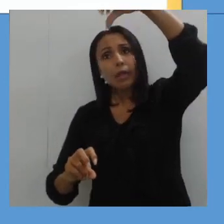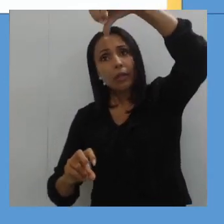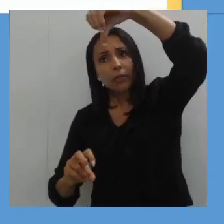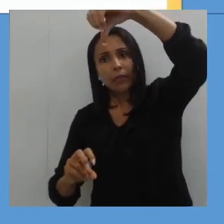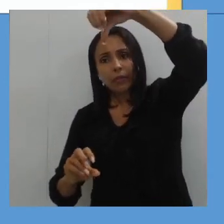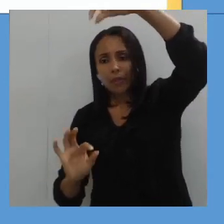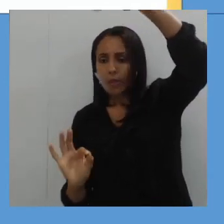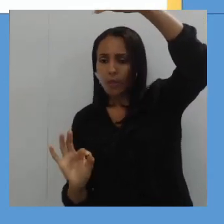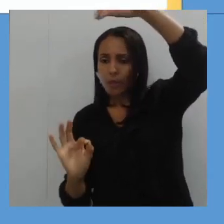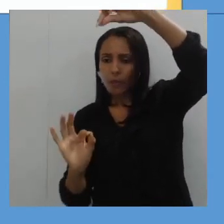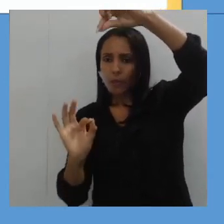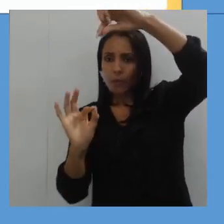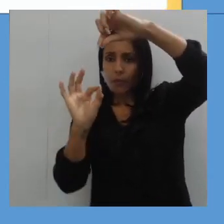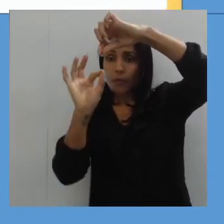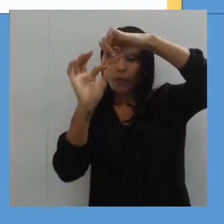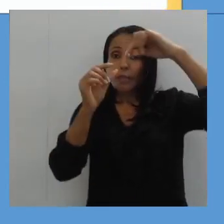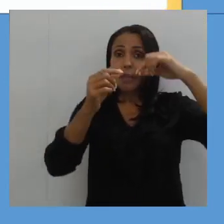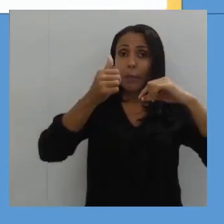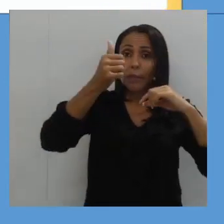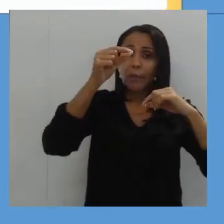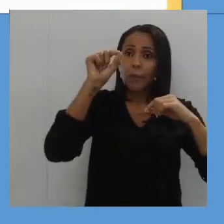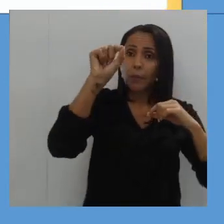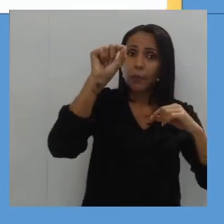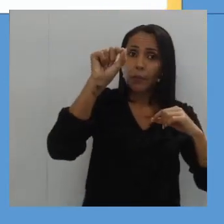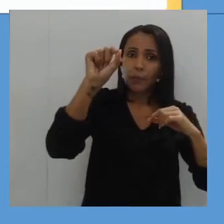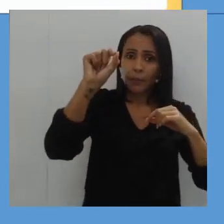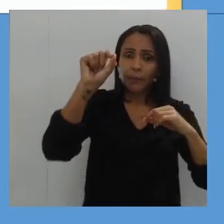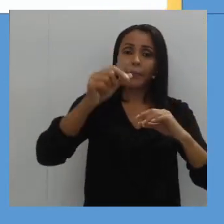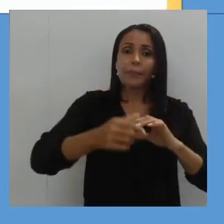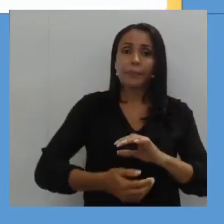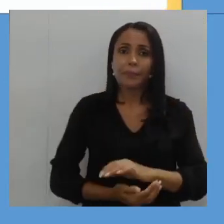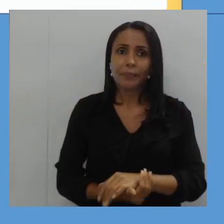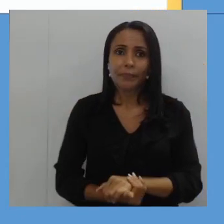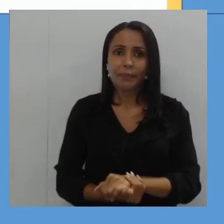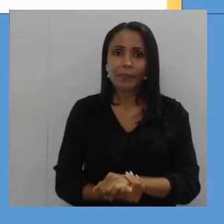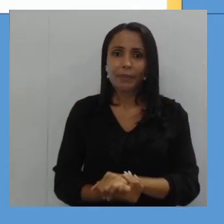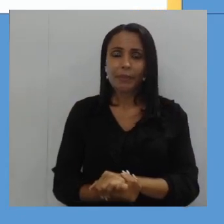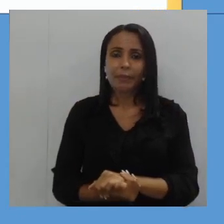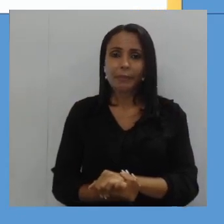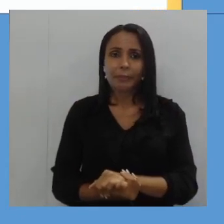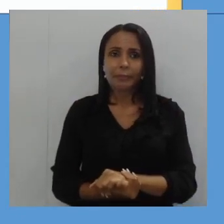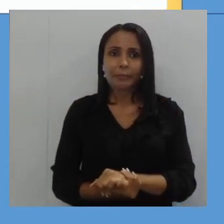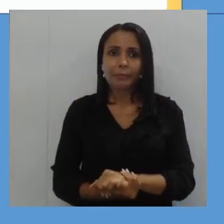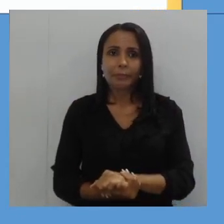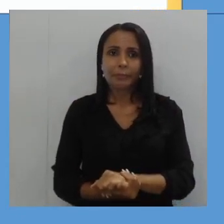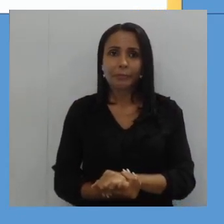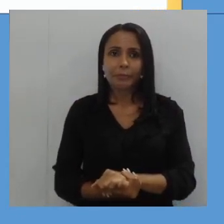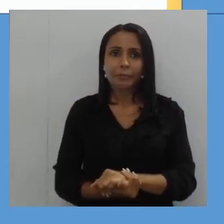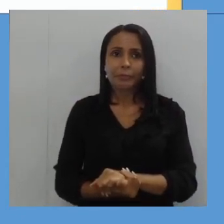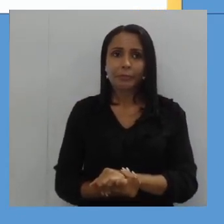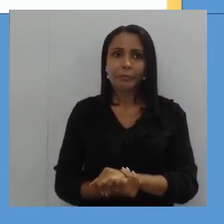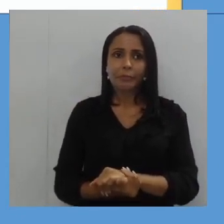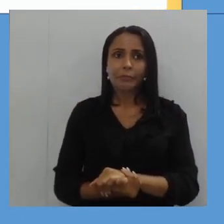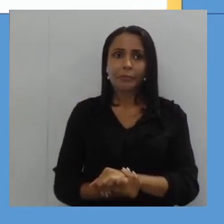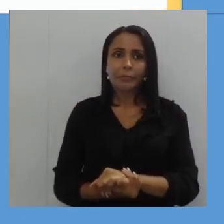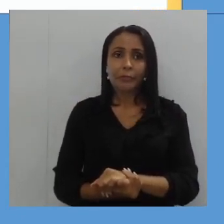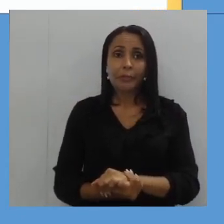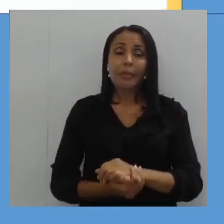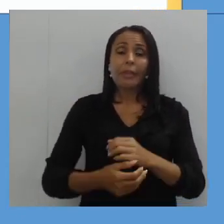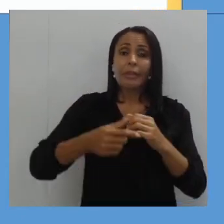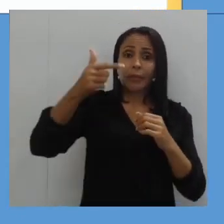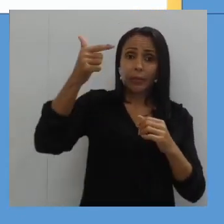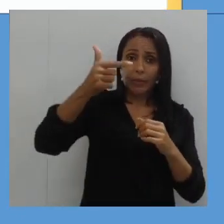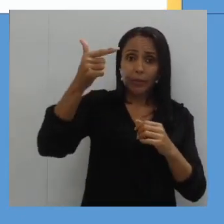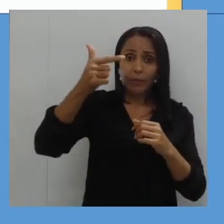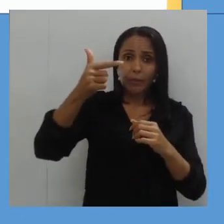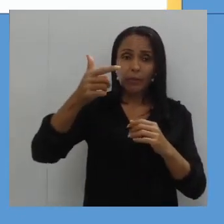que é o ponto 15 e o ponto 9. Então, eu vou agora achar o meu segundo ponto,